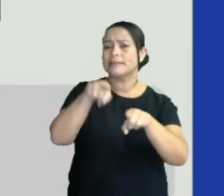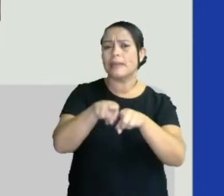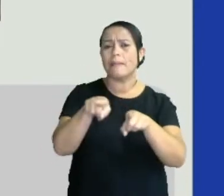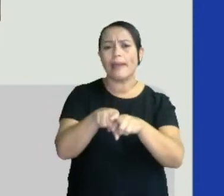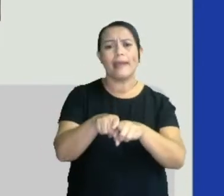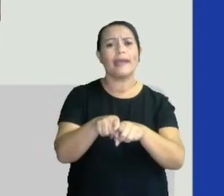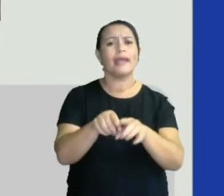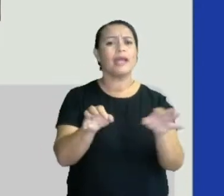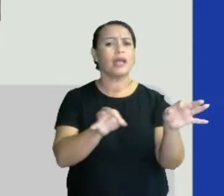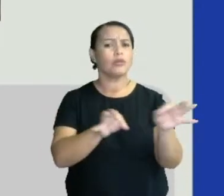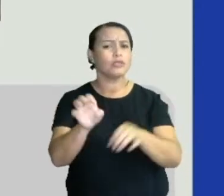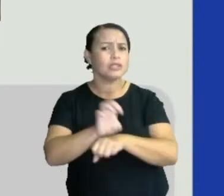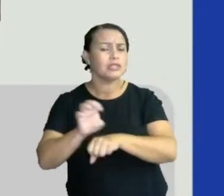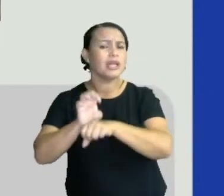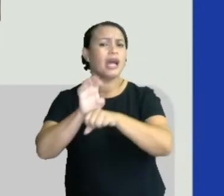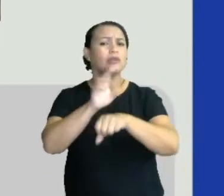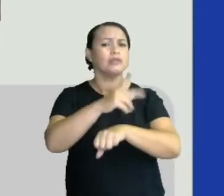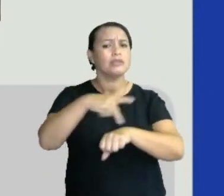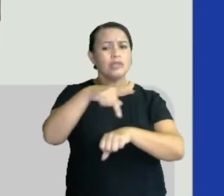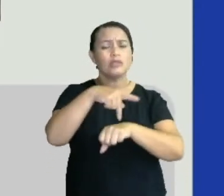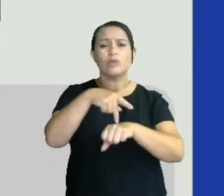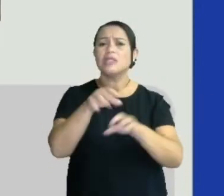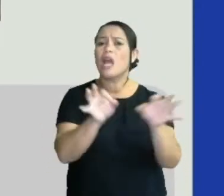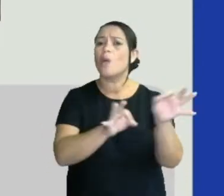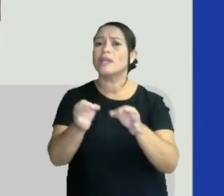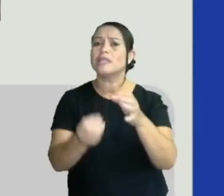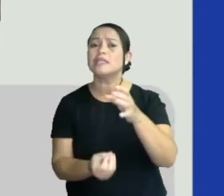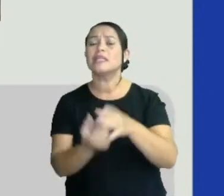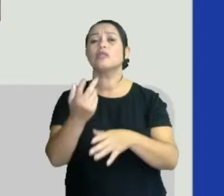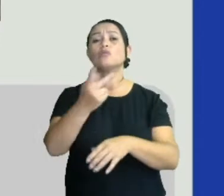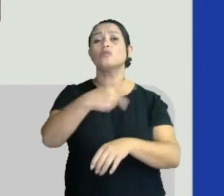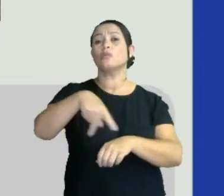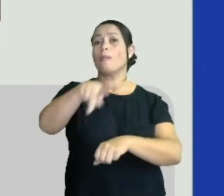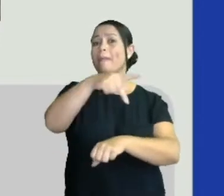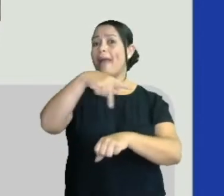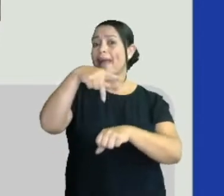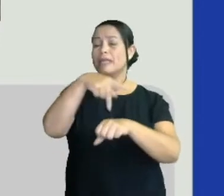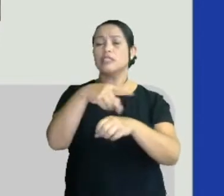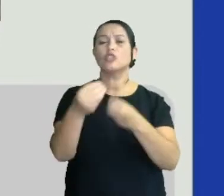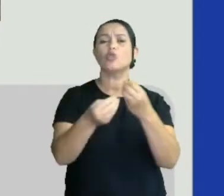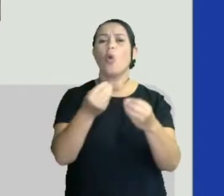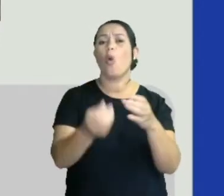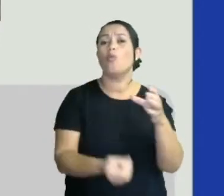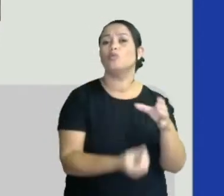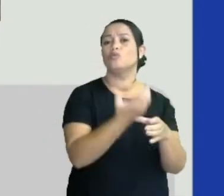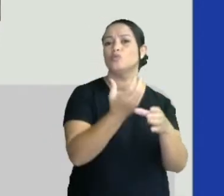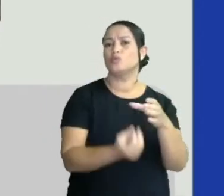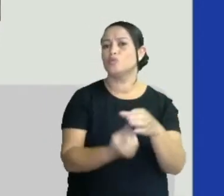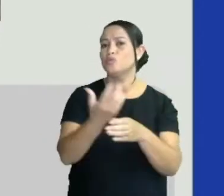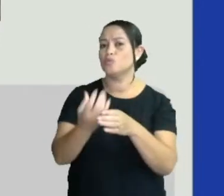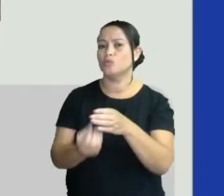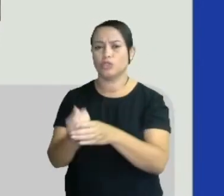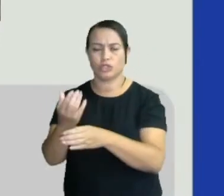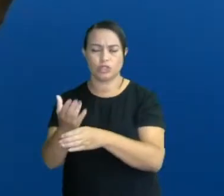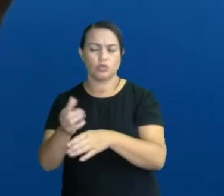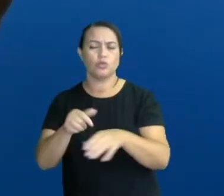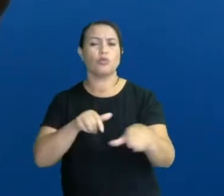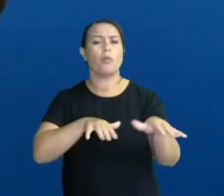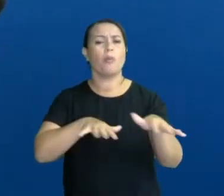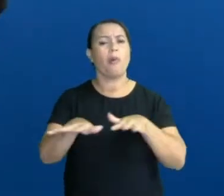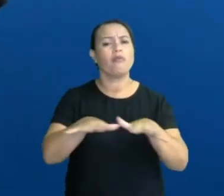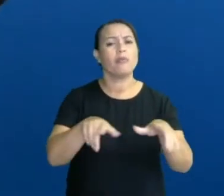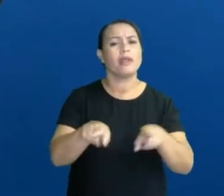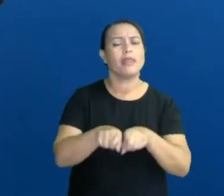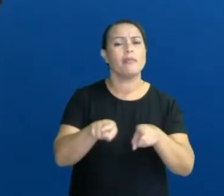dos países. Então, é como os países se formaram. O movimento